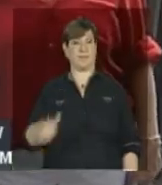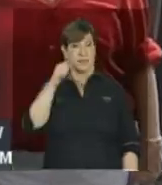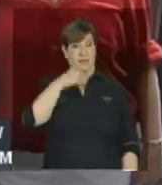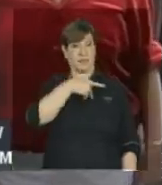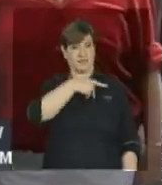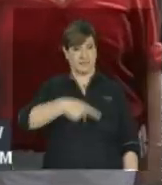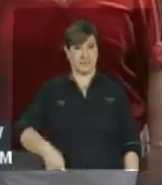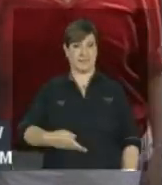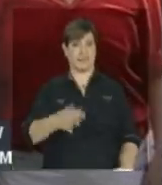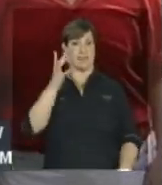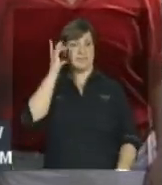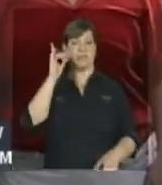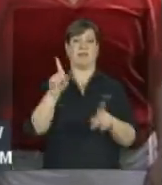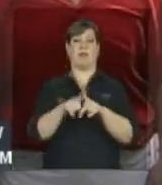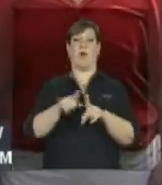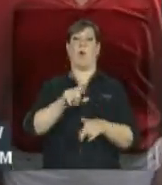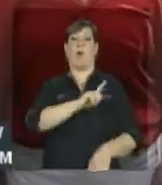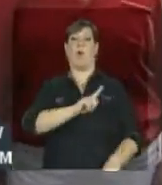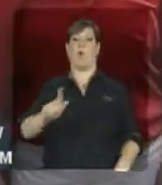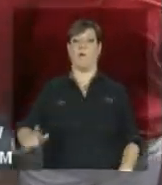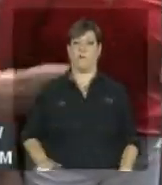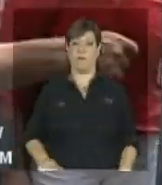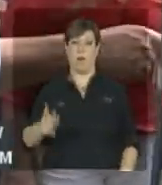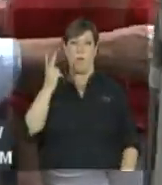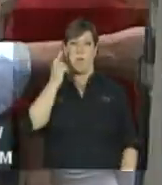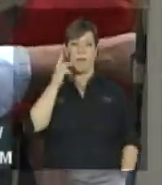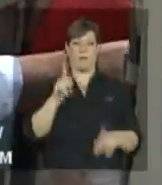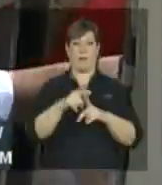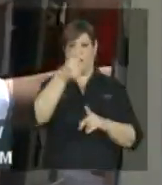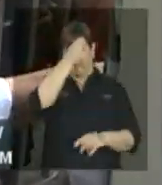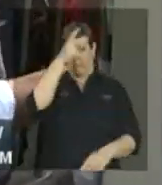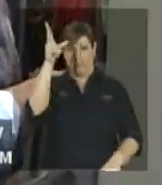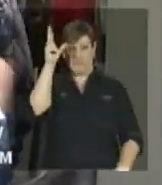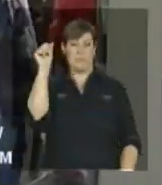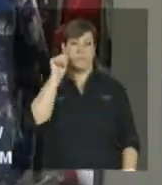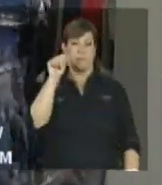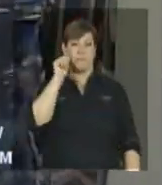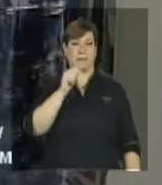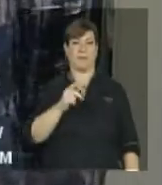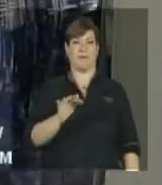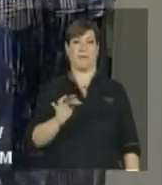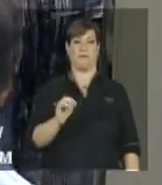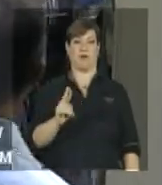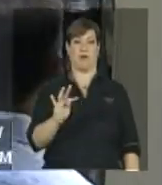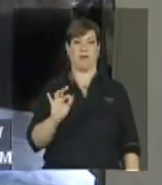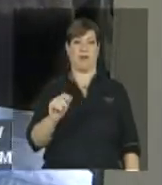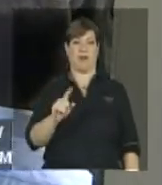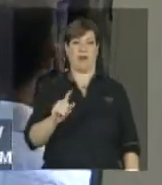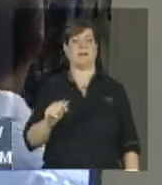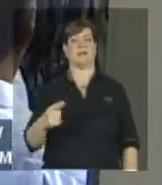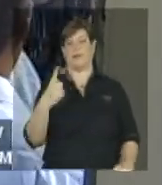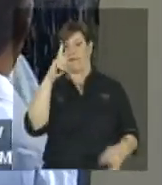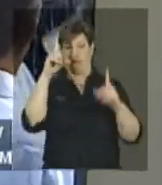Presidente, governador do Ceará e a prefeita de Fortaleza tirando fotos com os trabalhadores